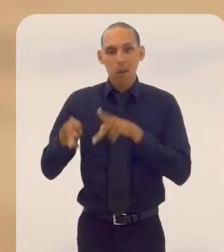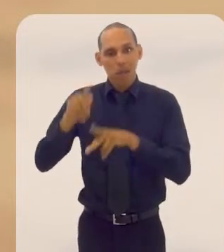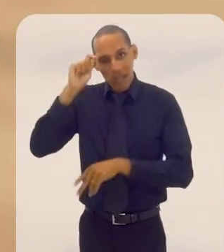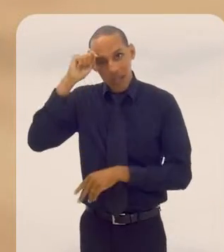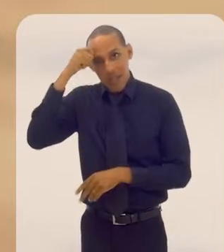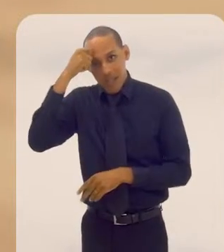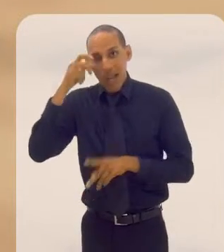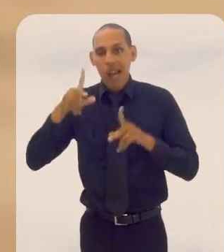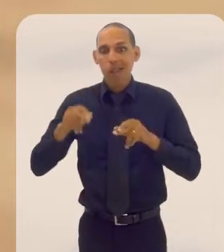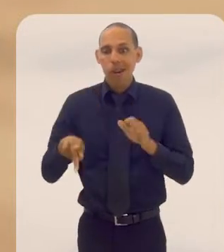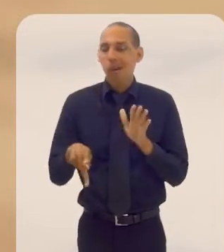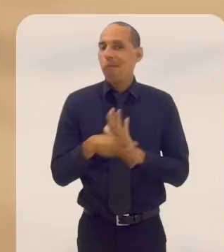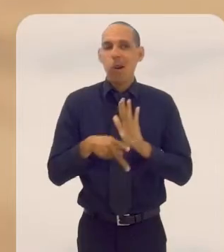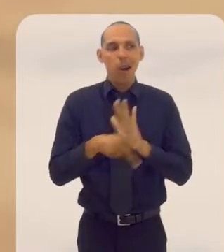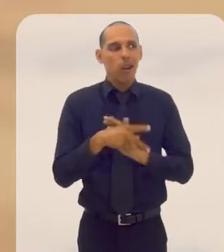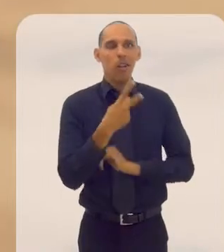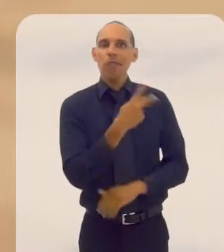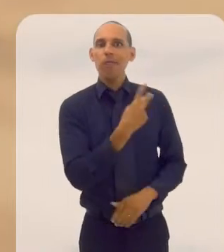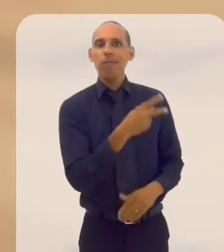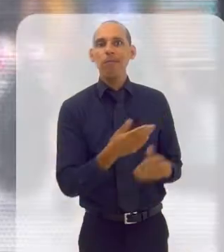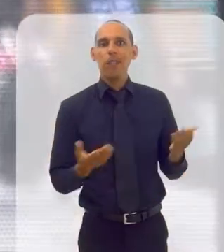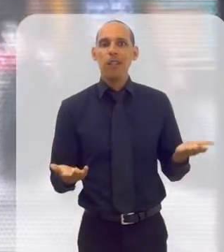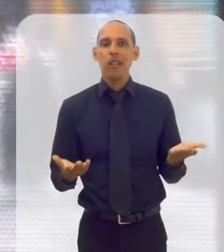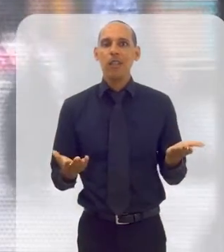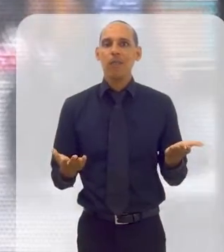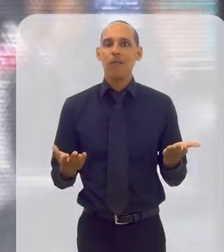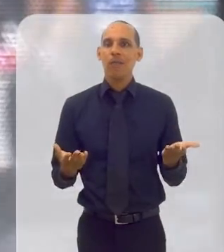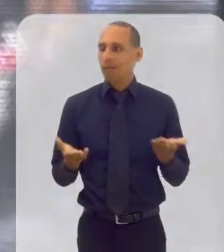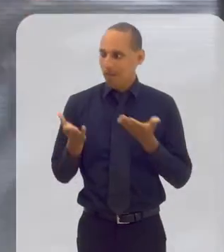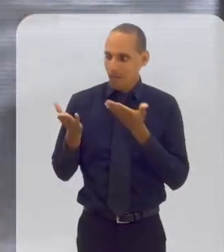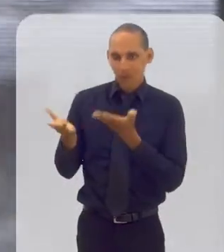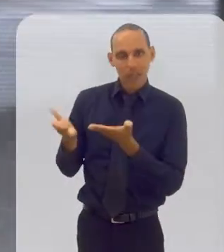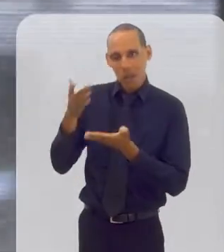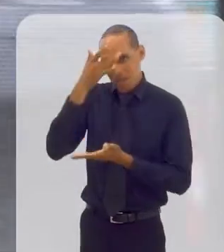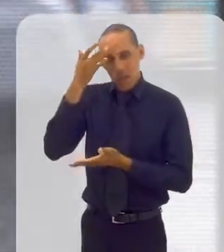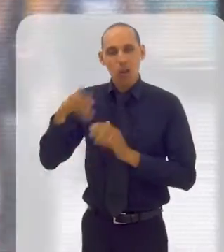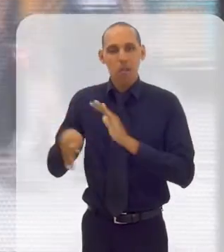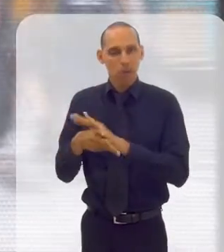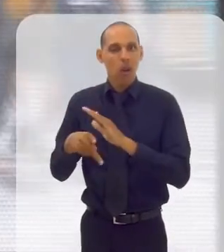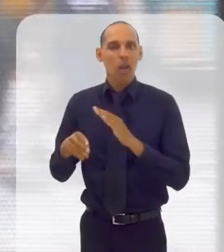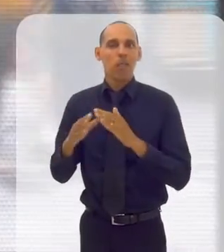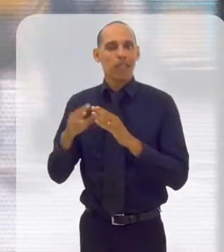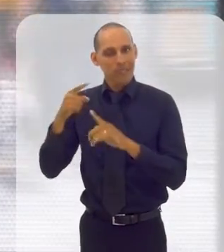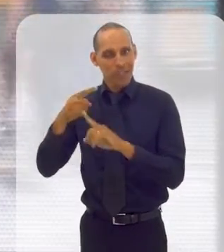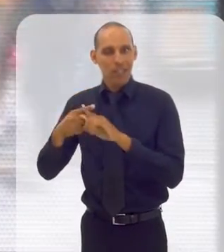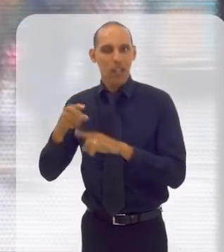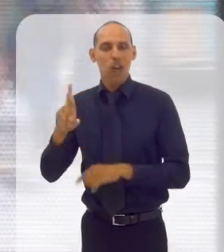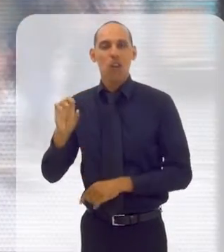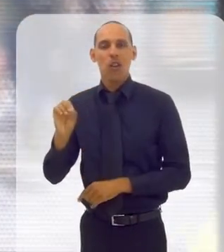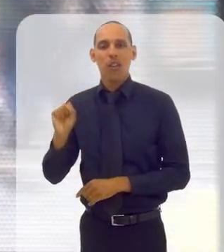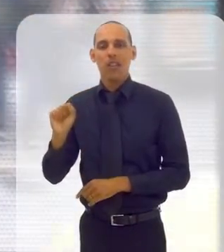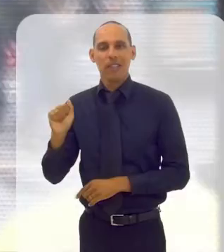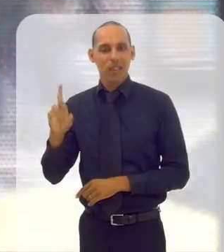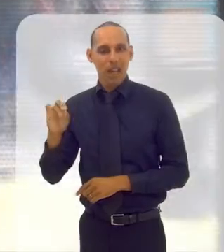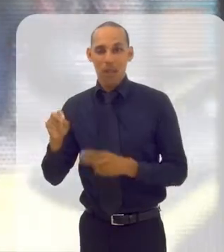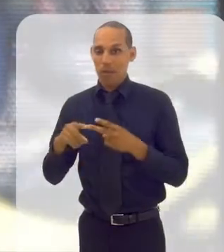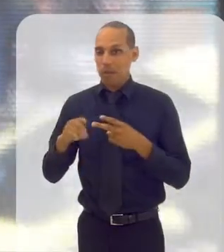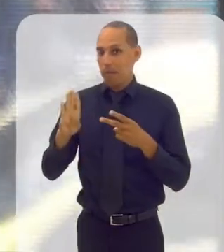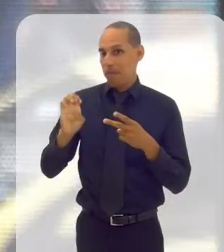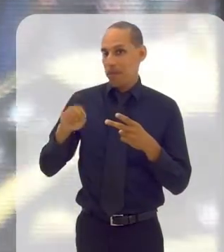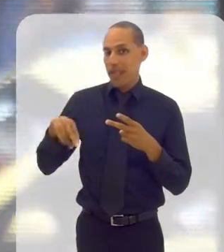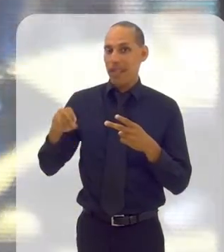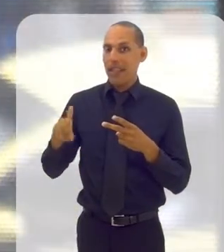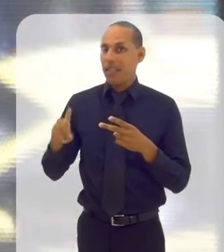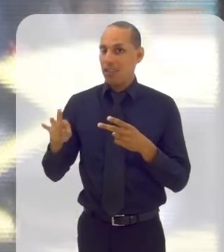a população negra ela está no lugar de propriedade. E a Irmandade do Rosário, junto com a Irmandade de São Benedito, que vai criar a